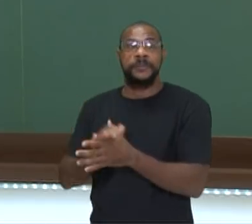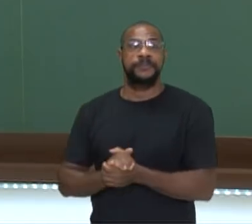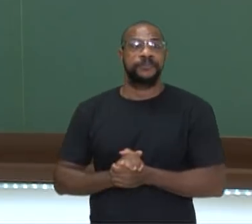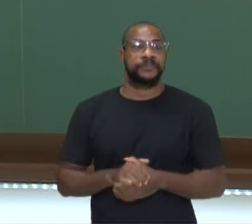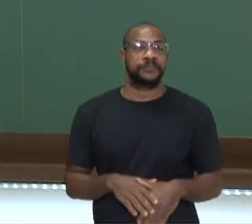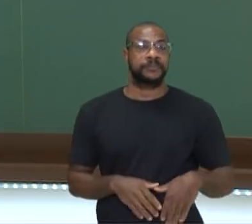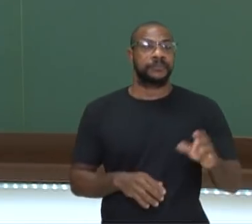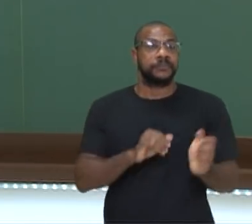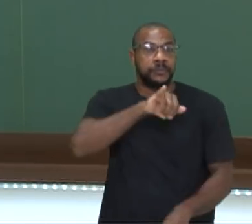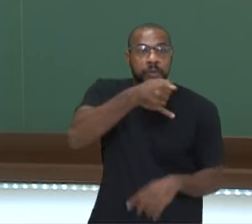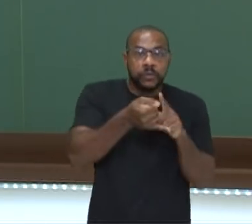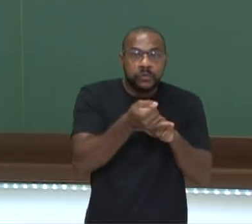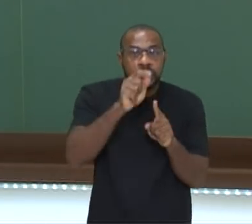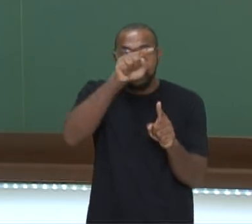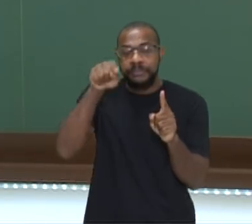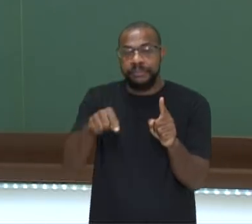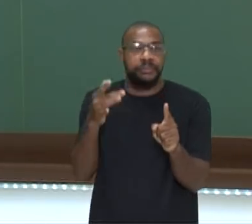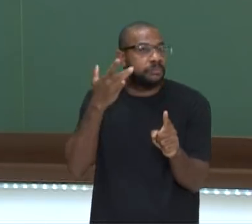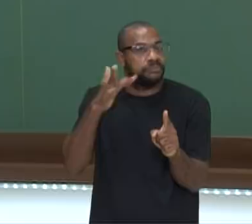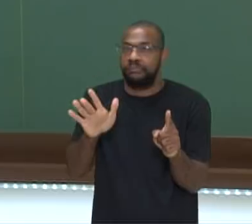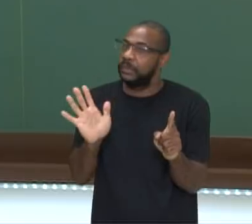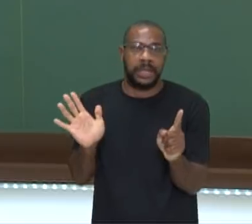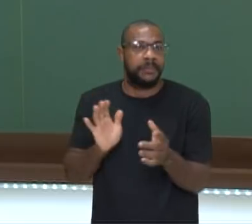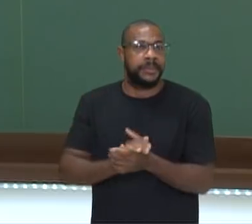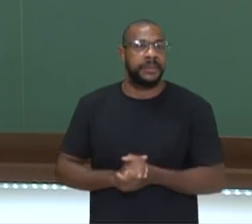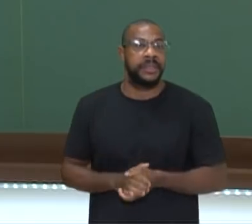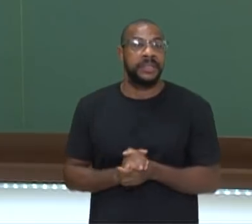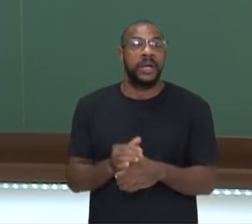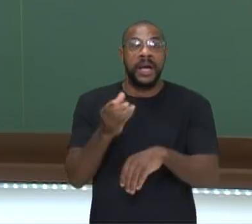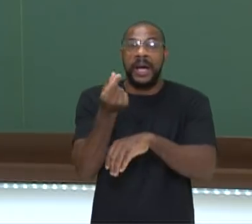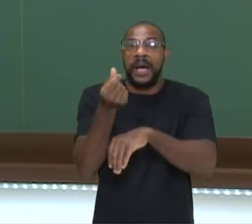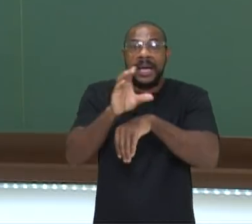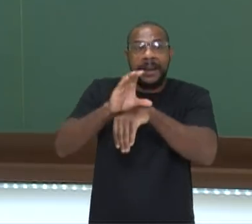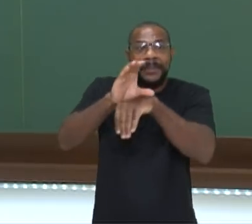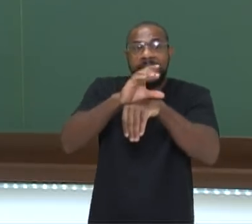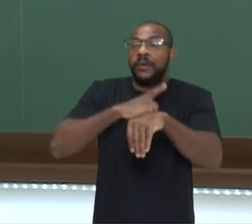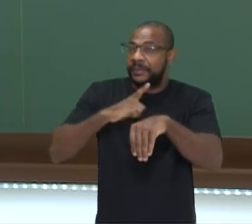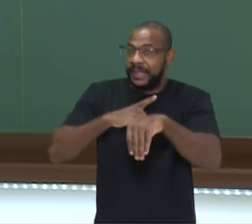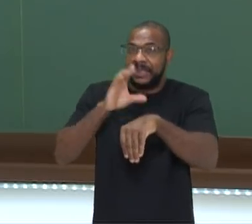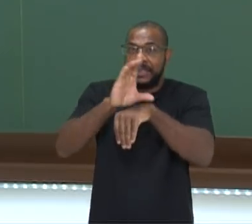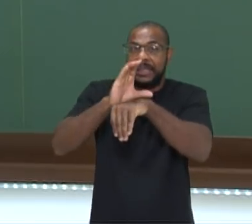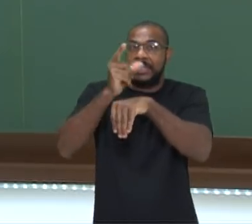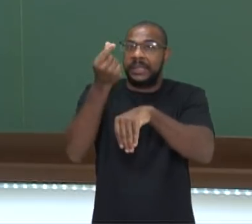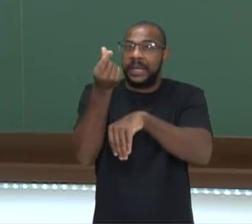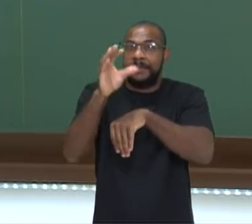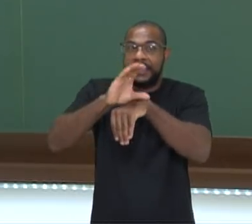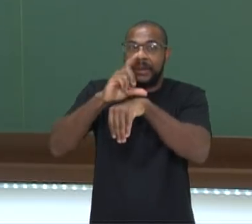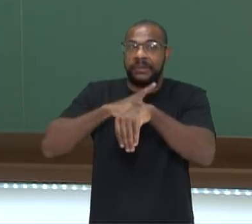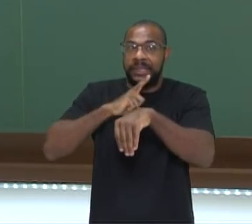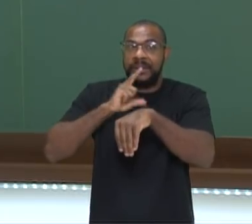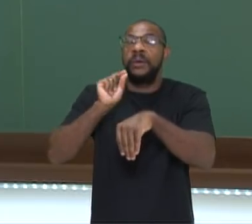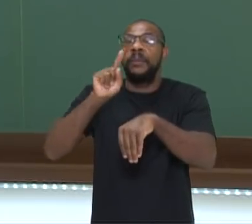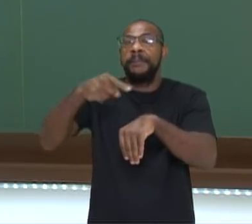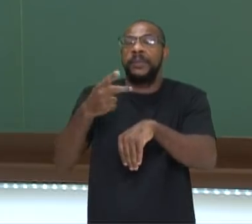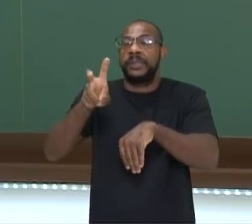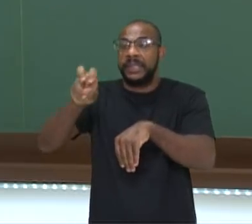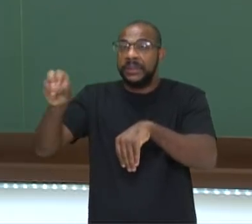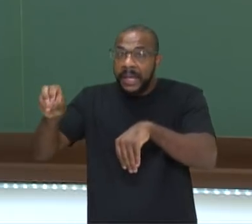O capital a gente já tem, que é R$ 1.500. A taxa a gente tem, que